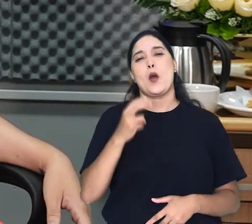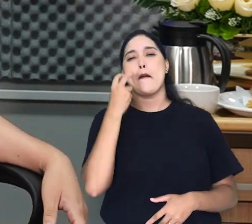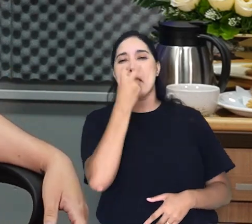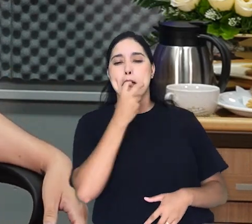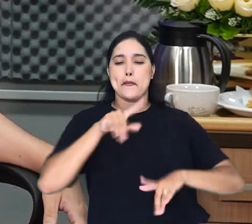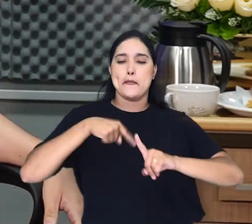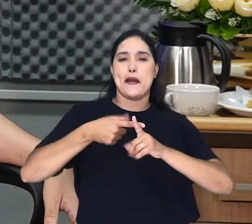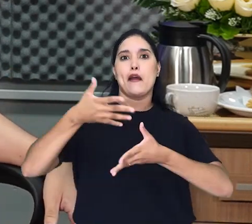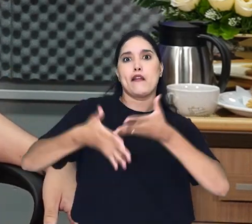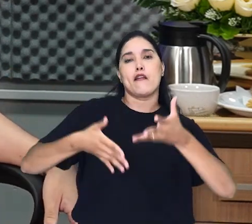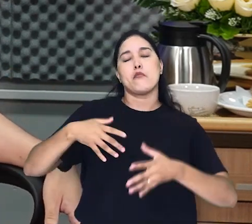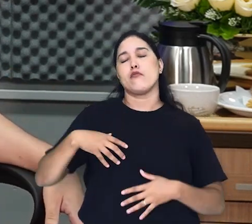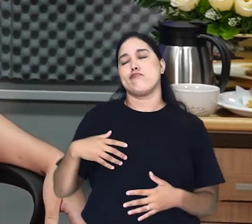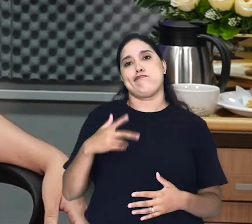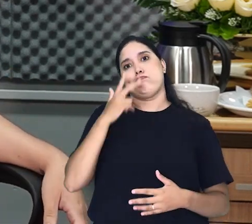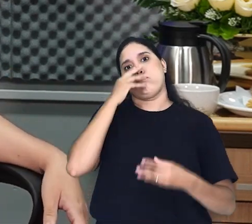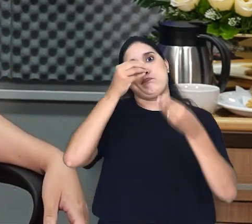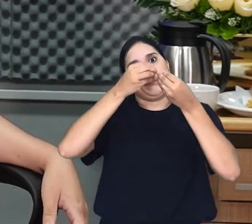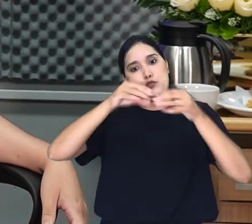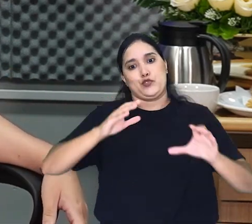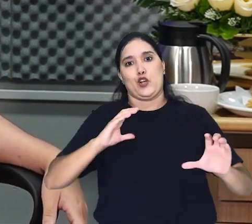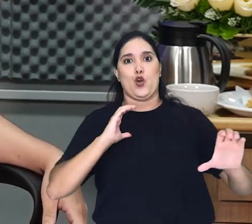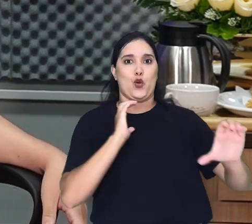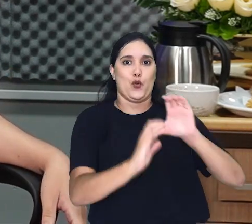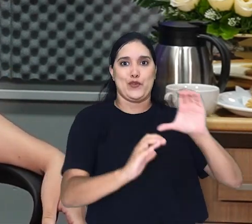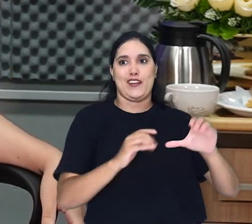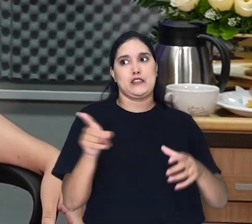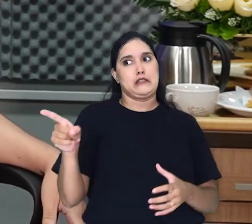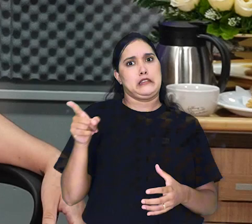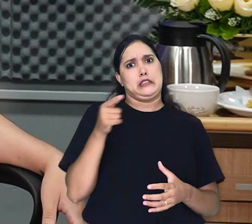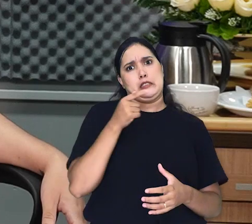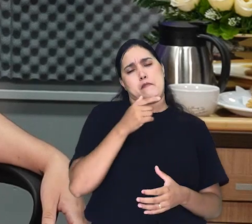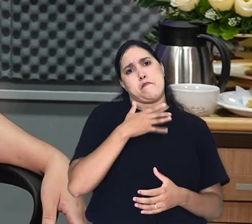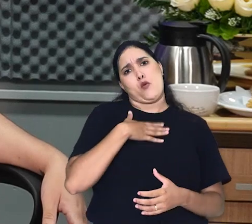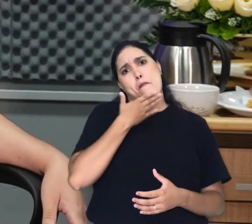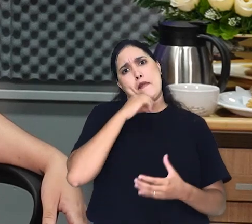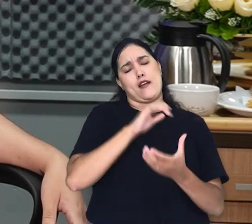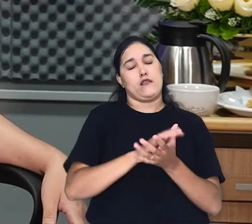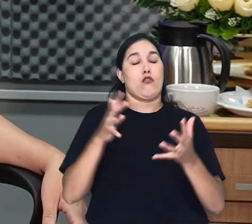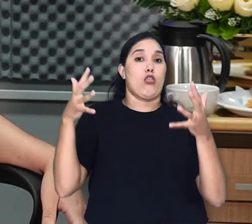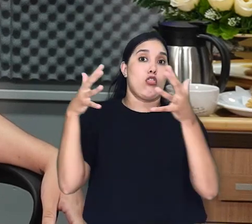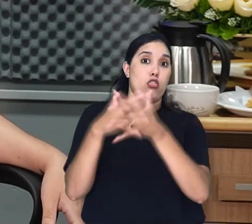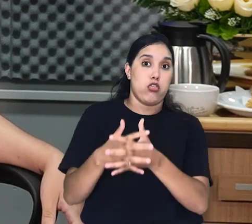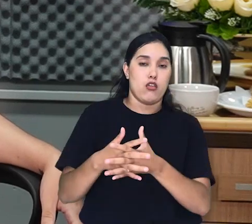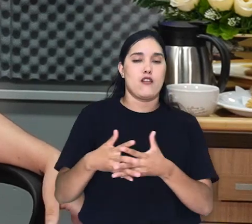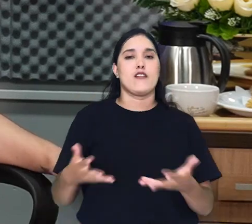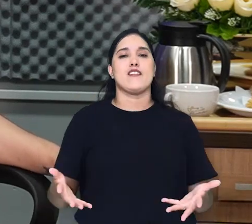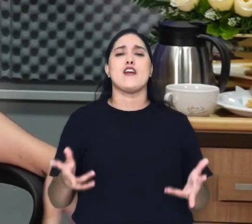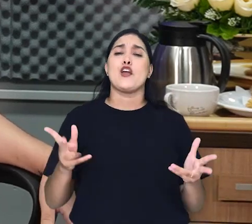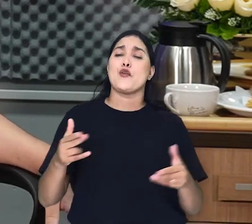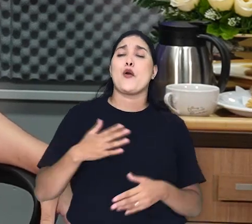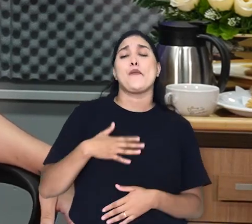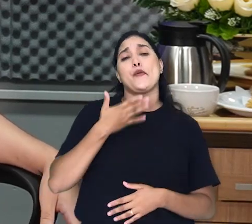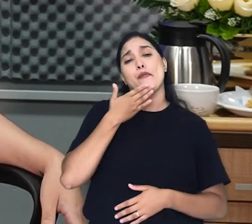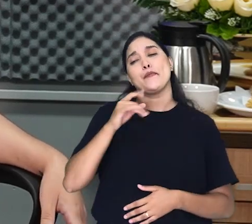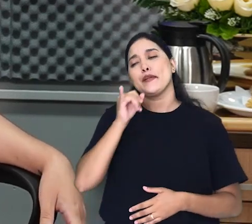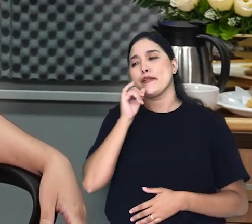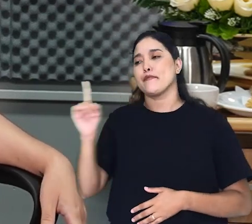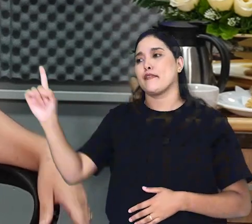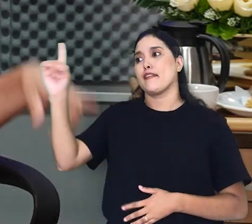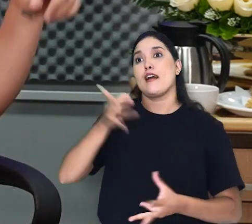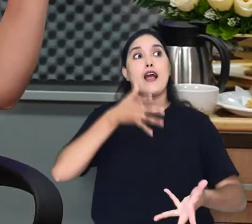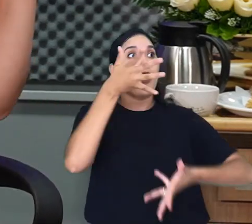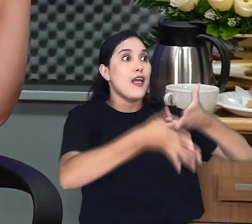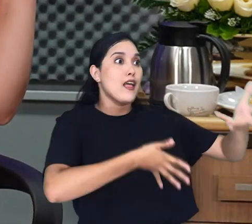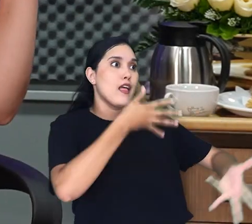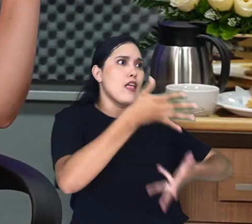faz isso? Eu digo, filha, faz assim para ele. Se eu quero água, esse aqui é o sinal de água. Aí ela, mamãe, agora eu já sei. Aí ela